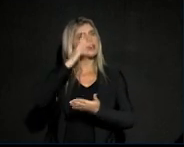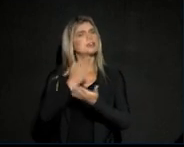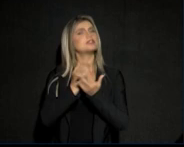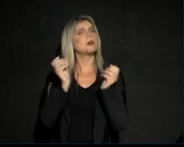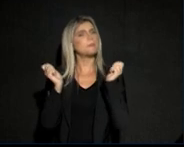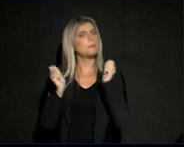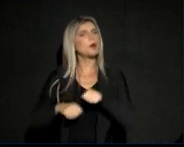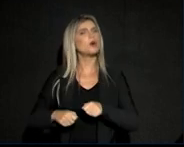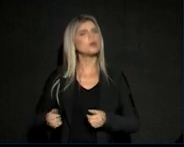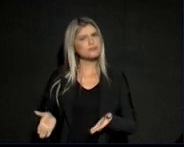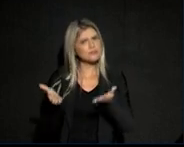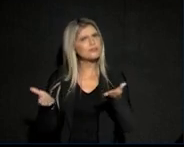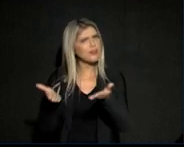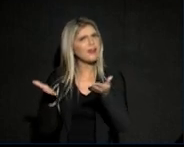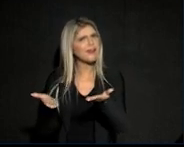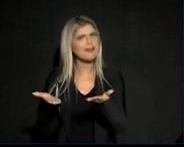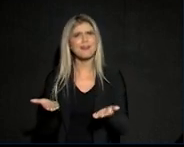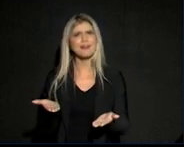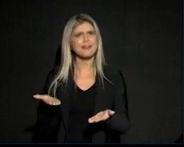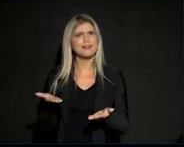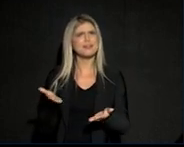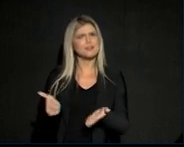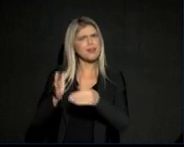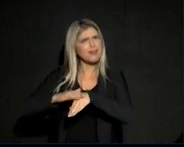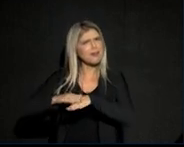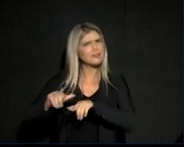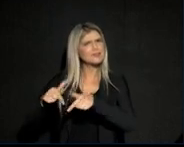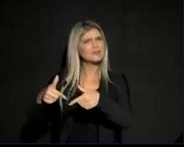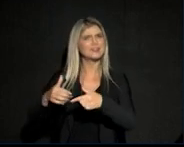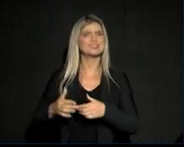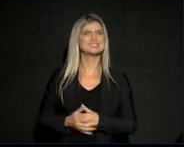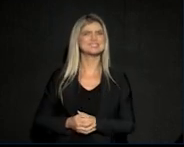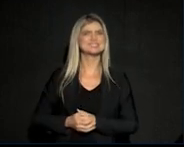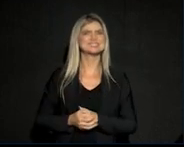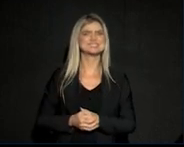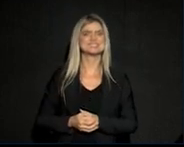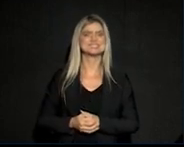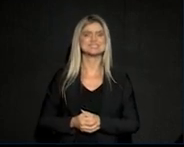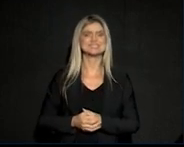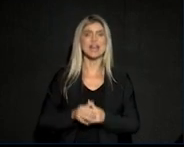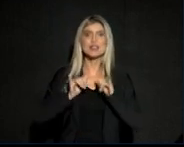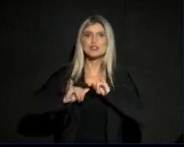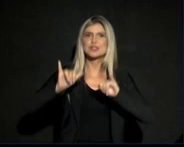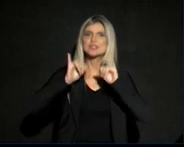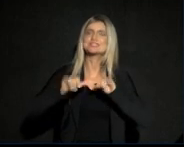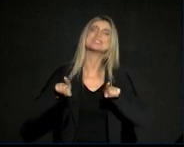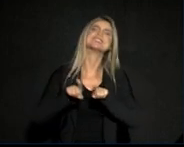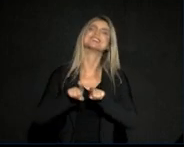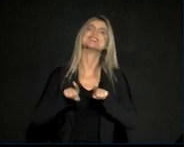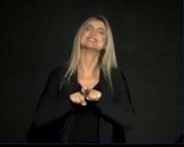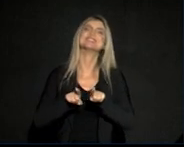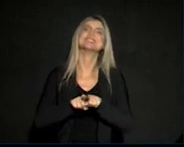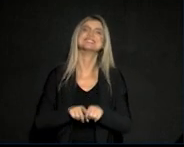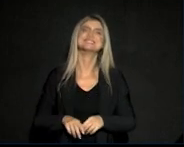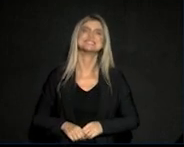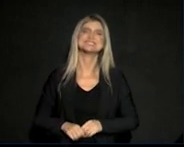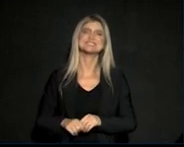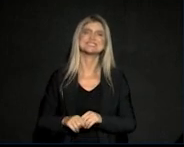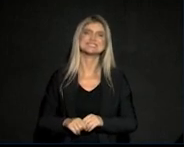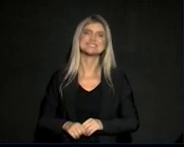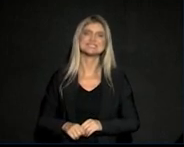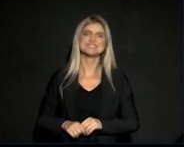faz e não Pede licença atropela e agora se algum homem atrapalhar denuncia também que tá o canal tá aberto para onde